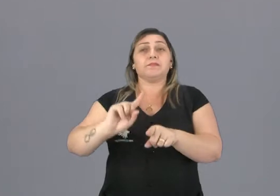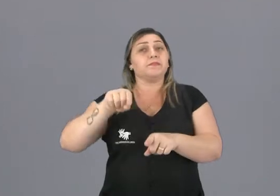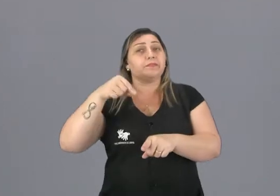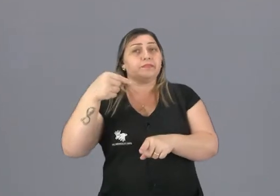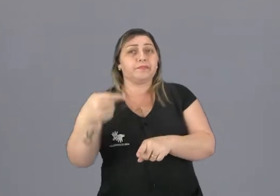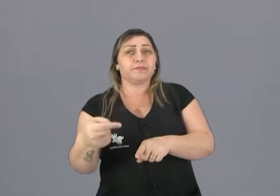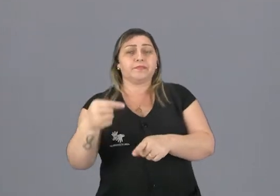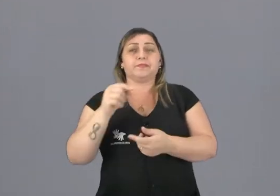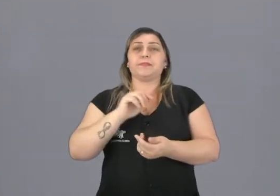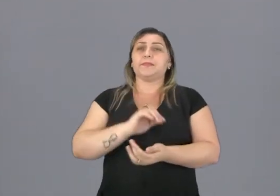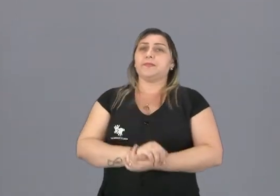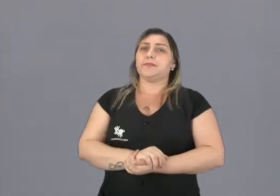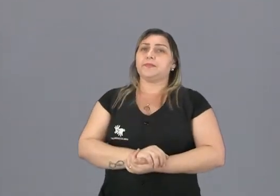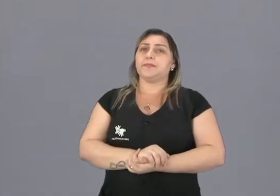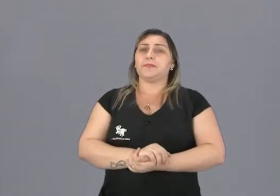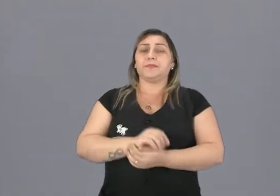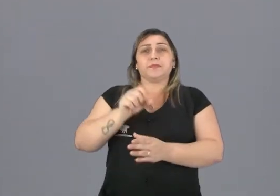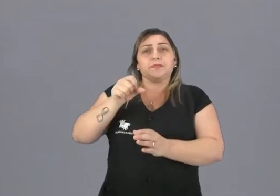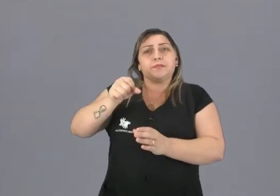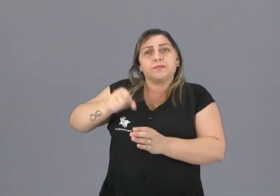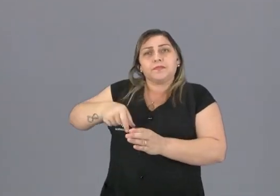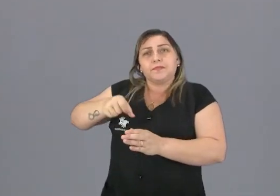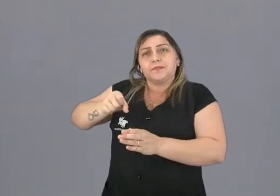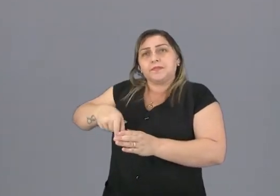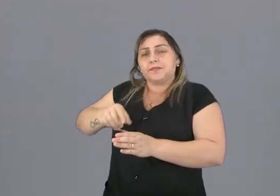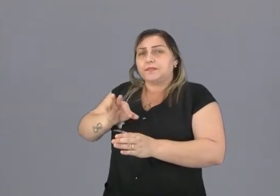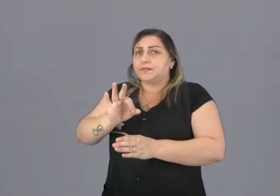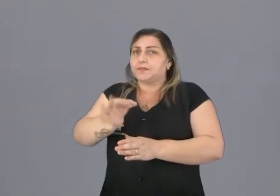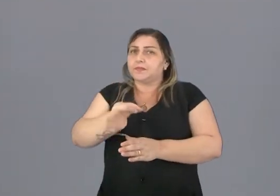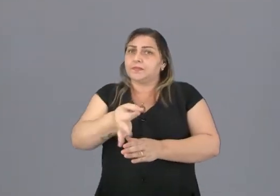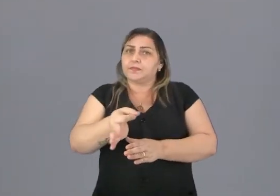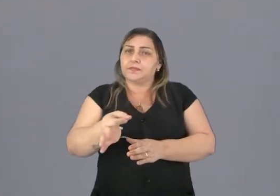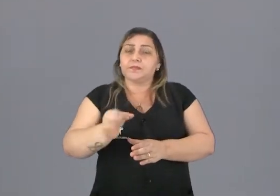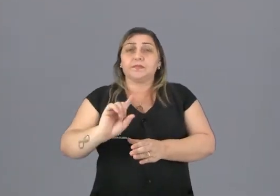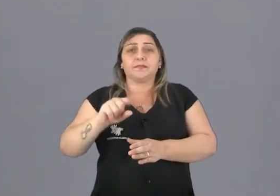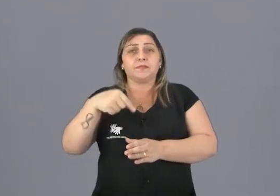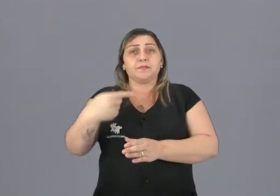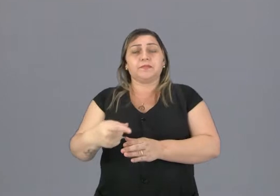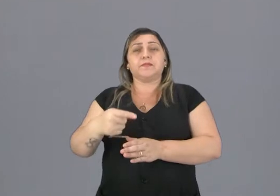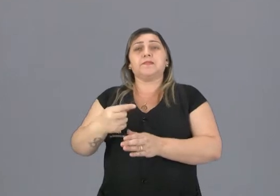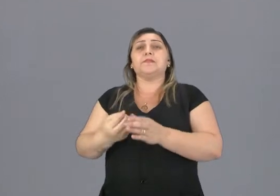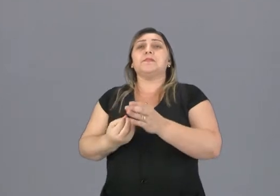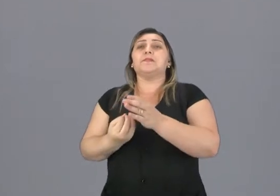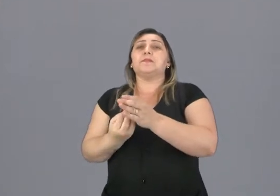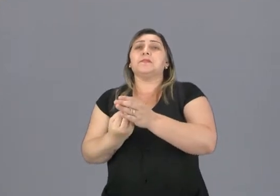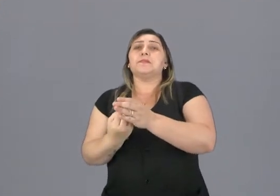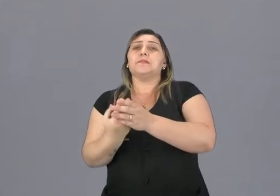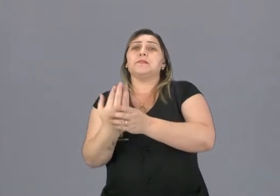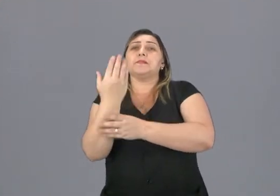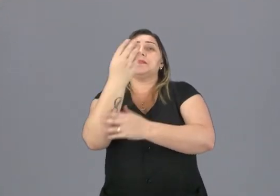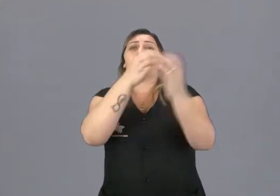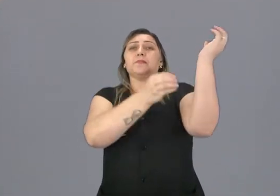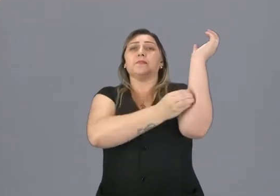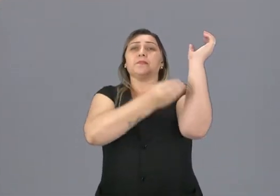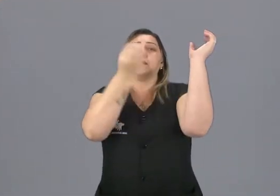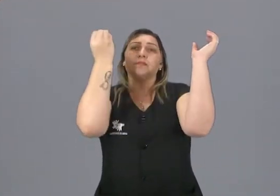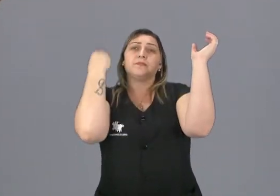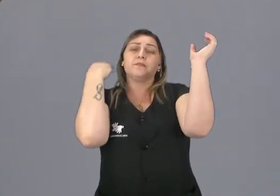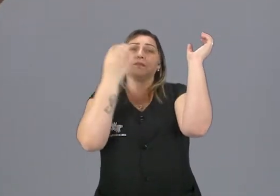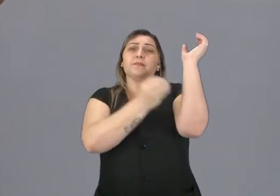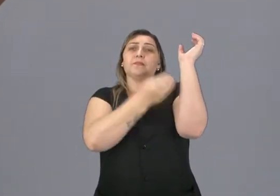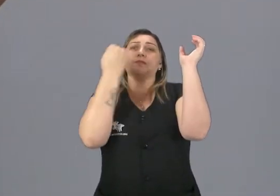Depois, ela é plantada, certo? Depois é feita a colheita, é